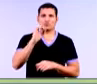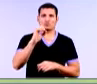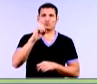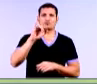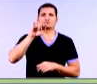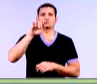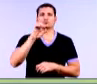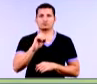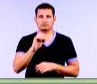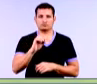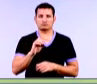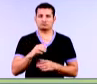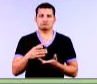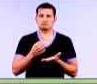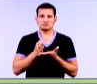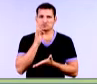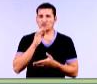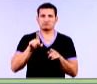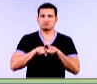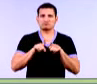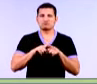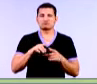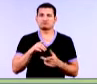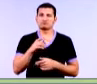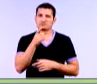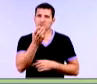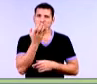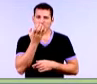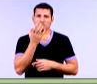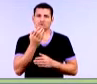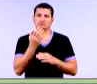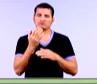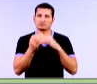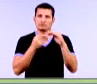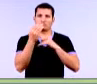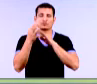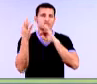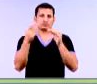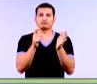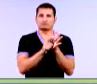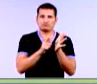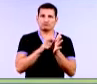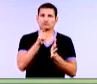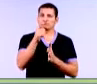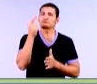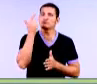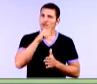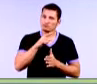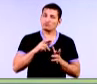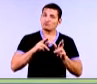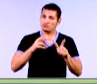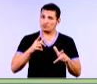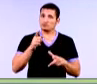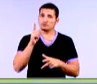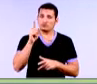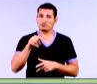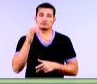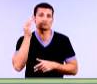tá? Aliás, nem em Java, né? Se você quiser desenvolver tudo no papel, você consegue. A diferença é que o